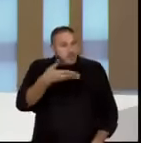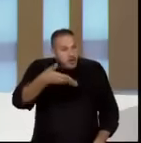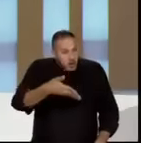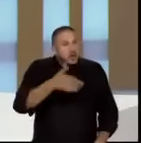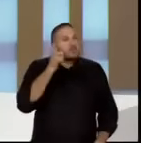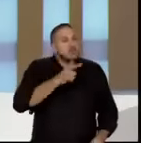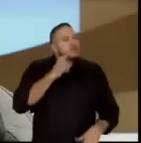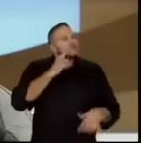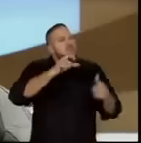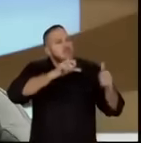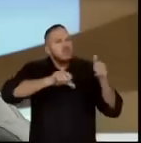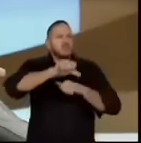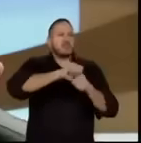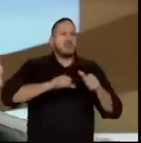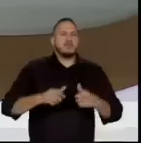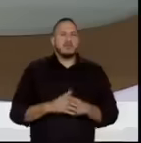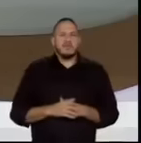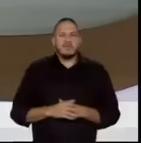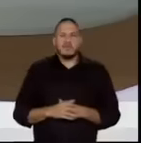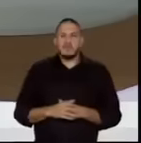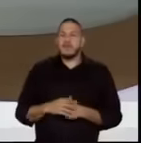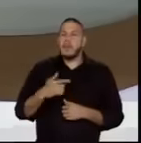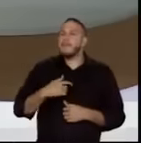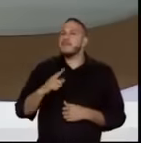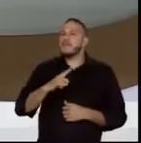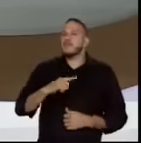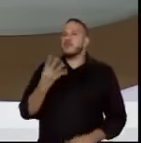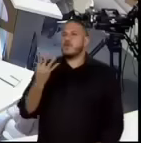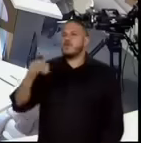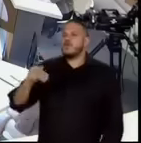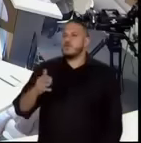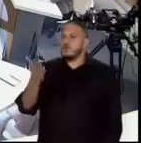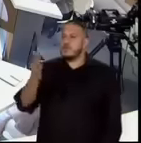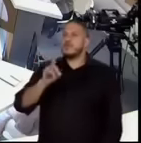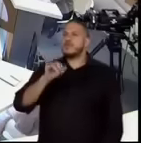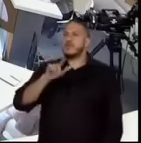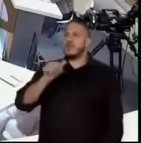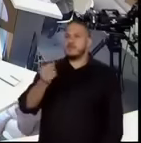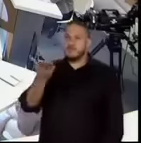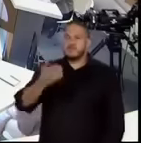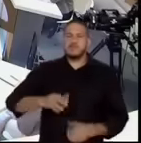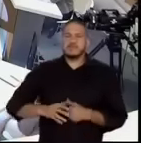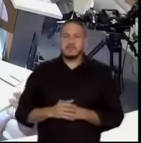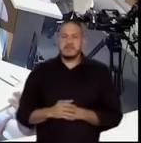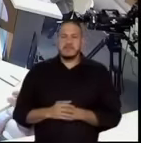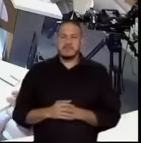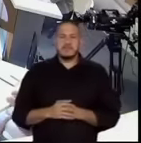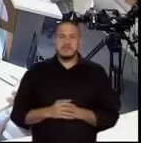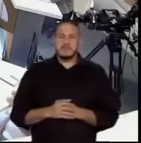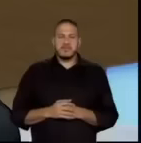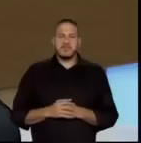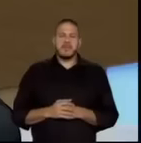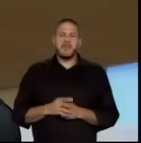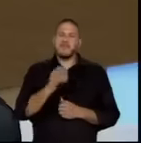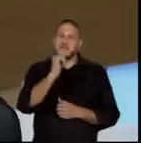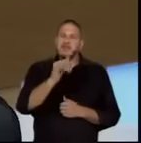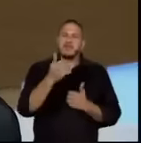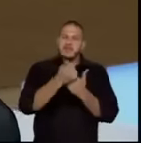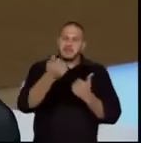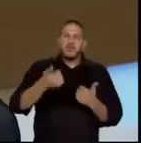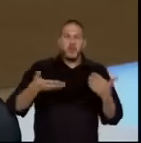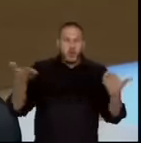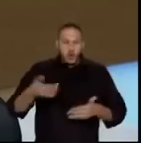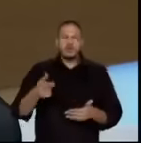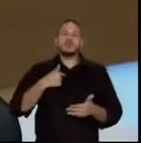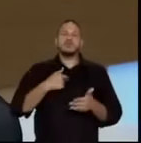grau de mudança. Nós temos 4 minutos, Daniela, por favor. Ministro, hoje saiu uma pesquisa divulgada pelo